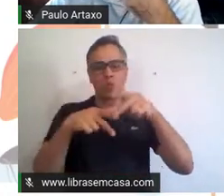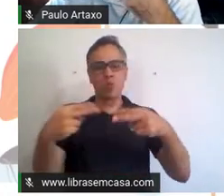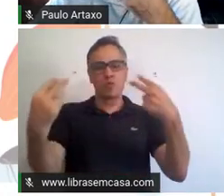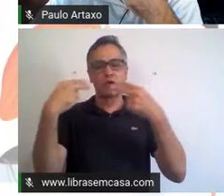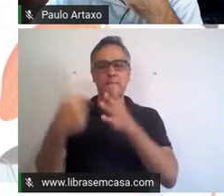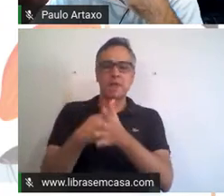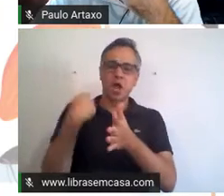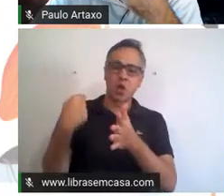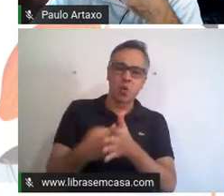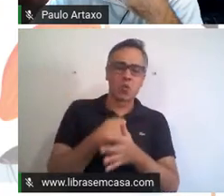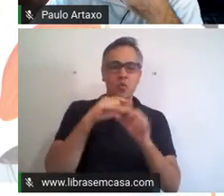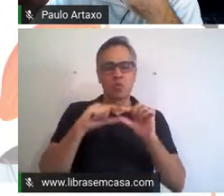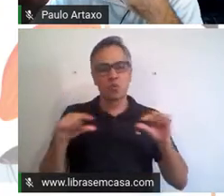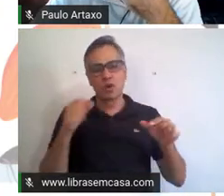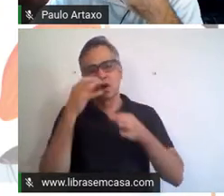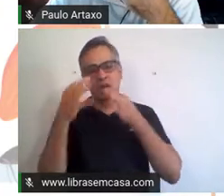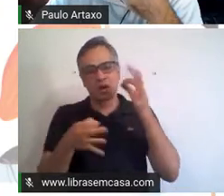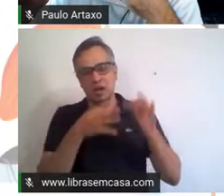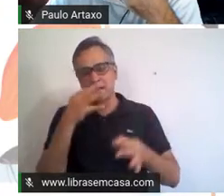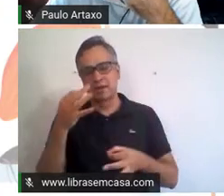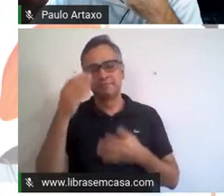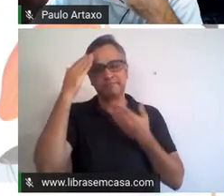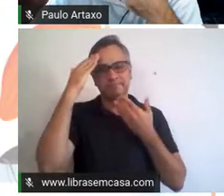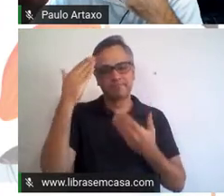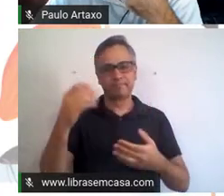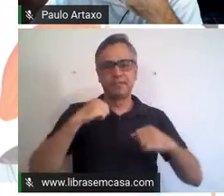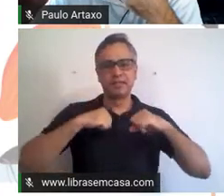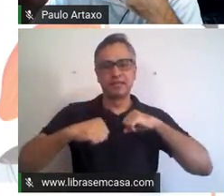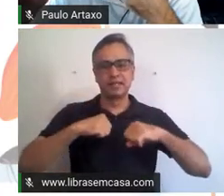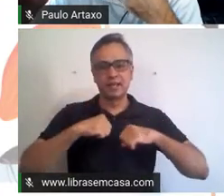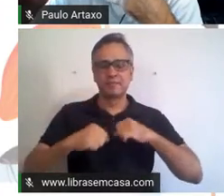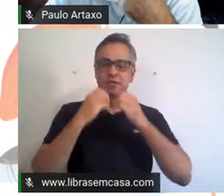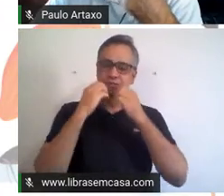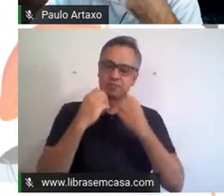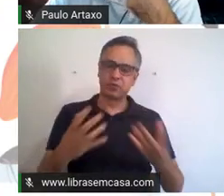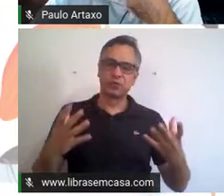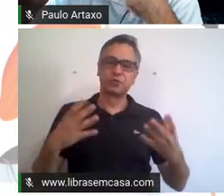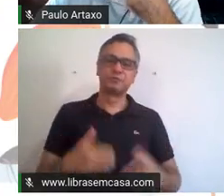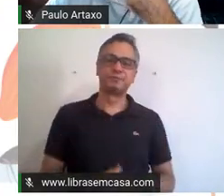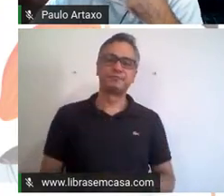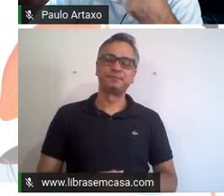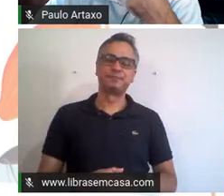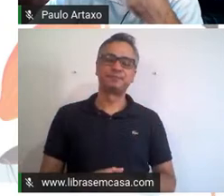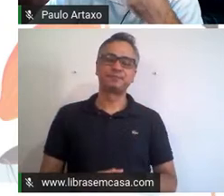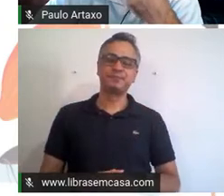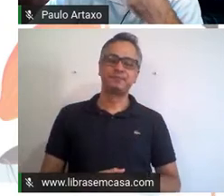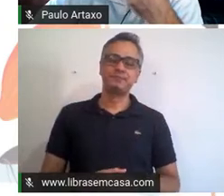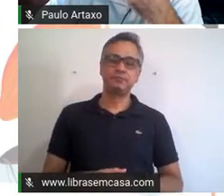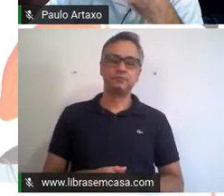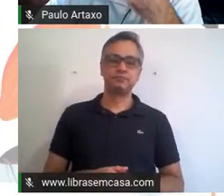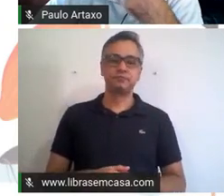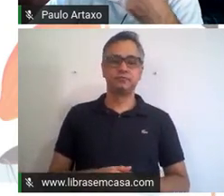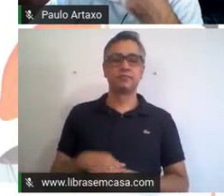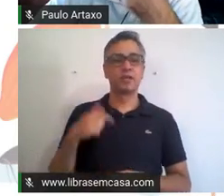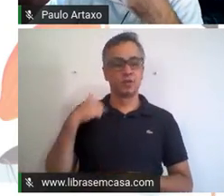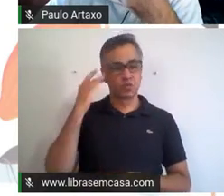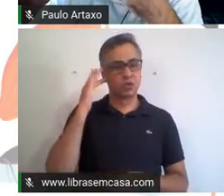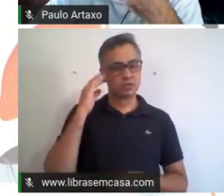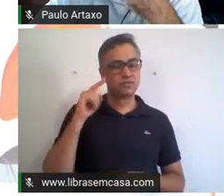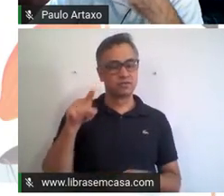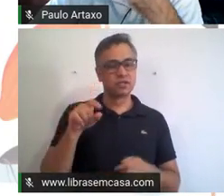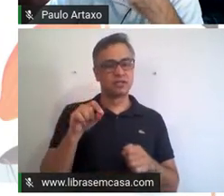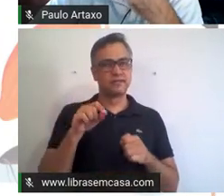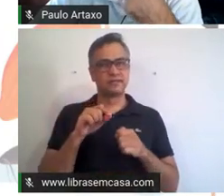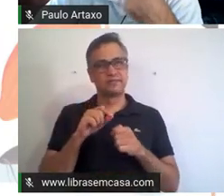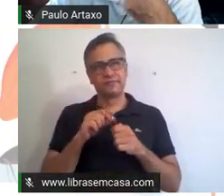perguntas, comentários. Foi um debate bem engajado. Eu acho que sim, vocês fizeram várias conexões, não, né, não vou